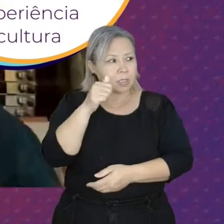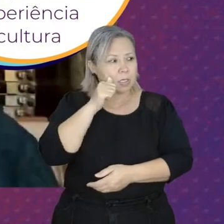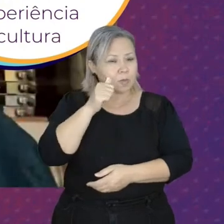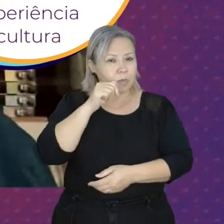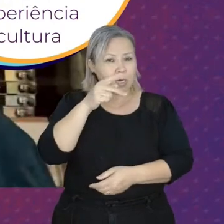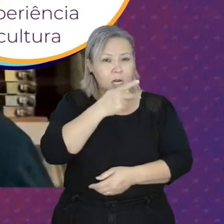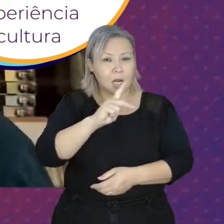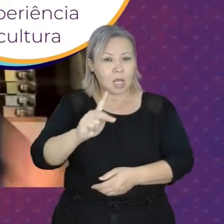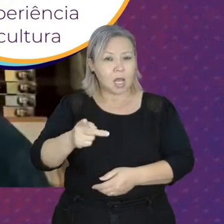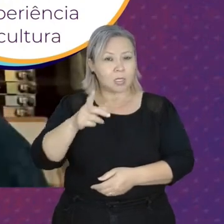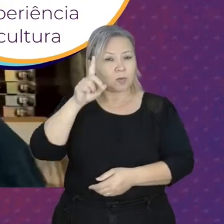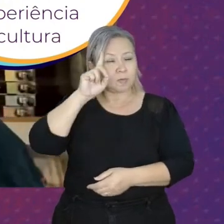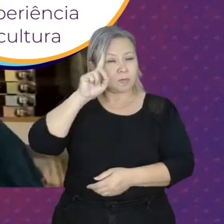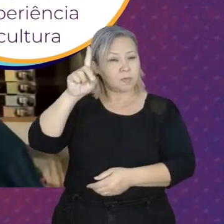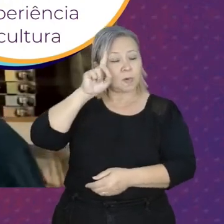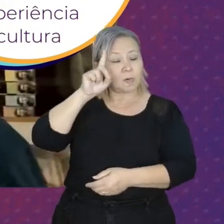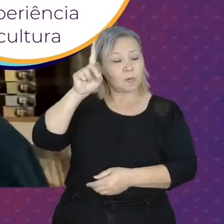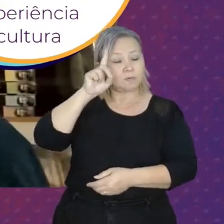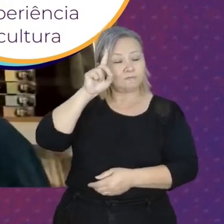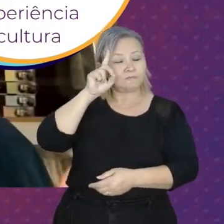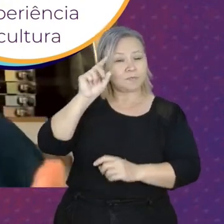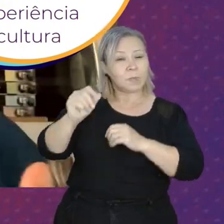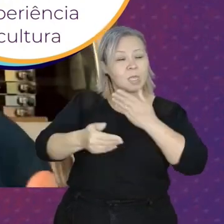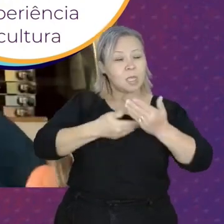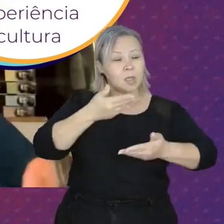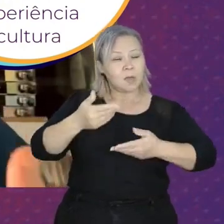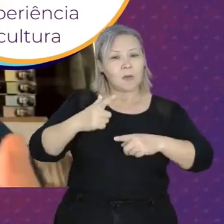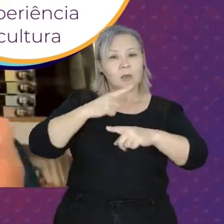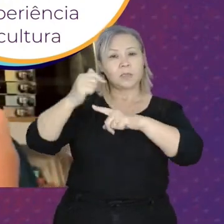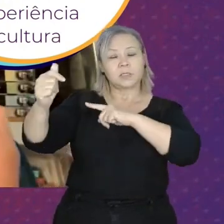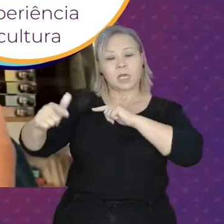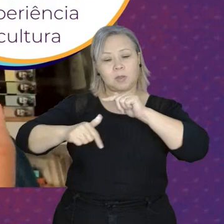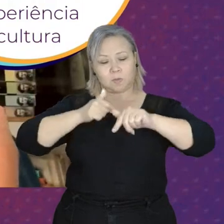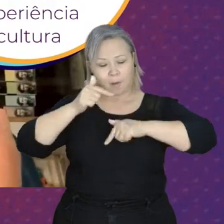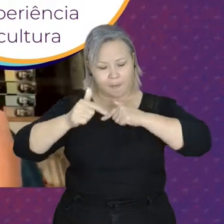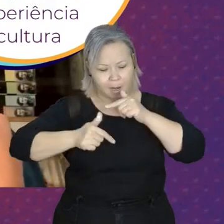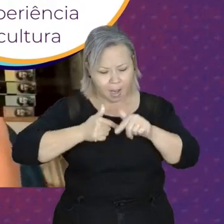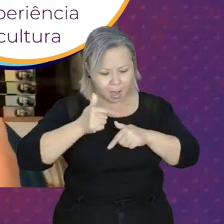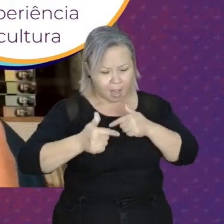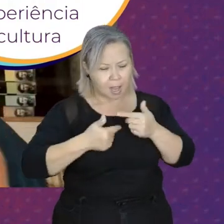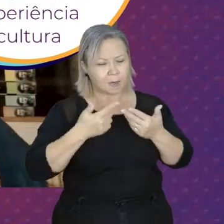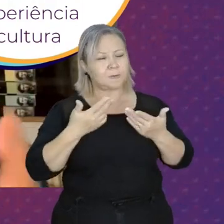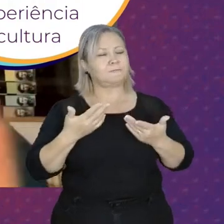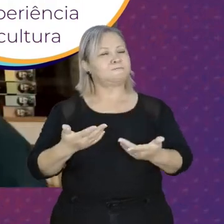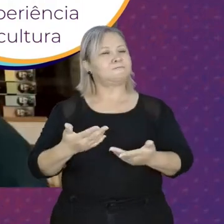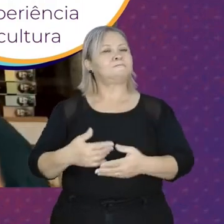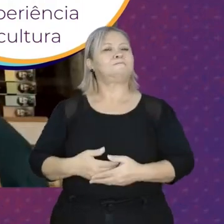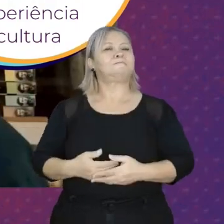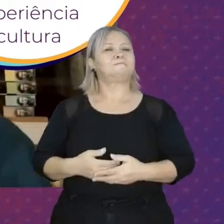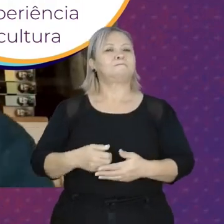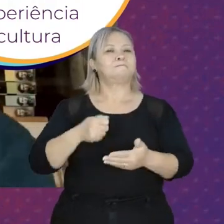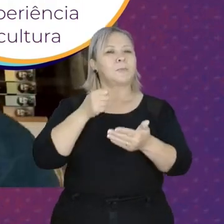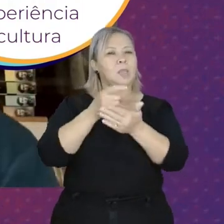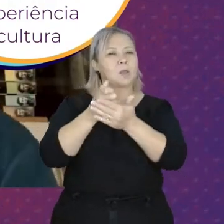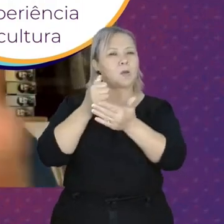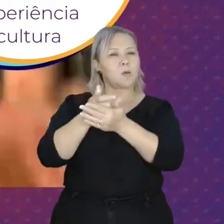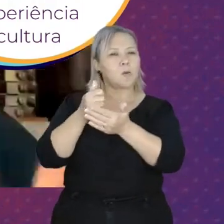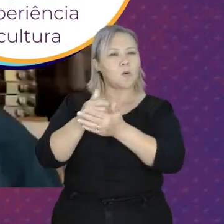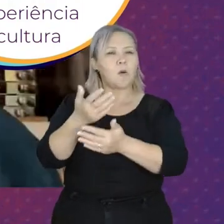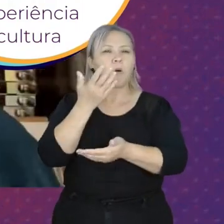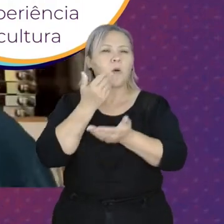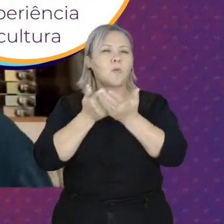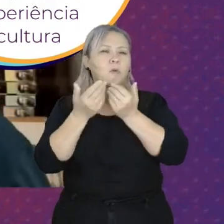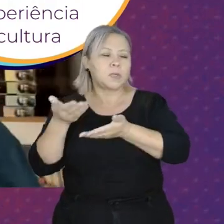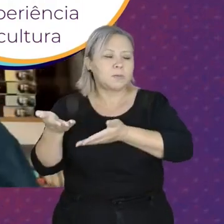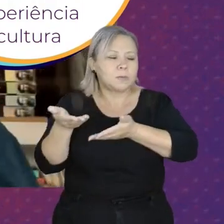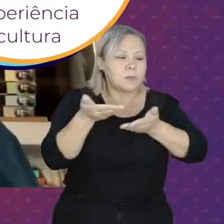sua rotina, que envolve saída do trabalho, compra de alguma comida para levar